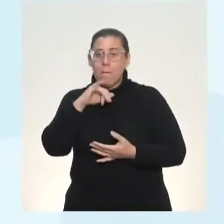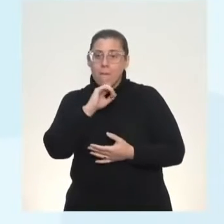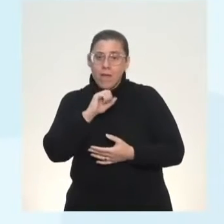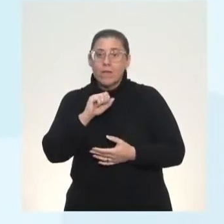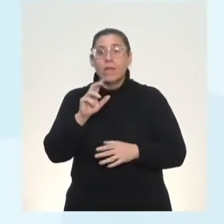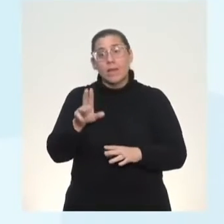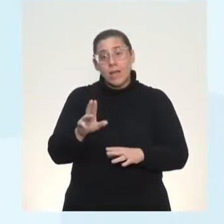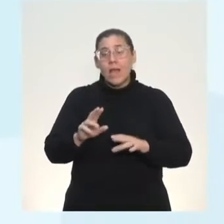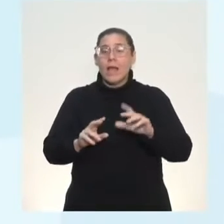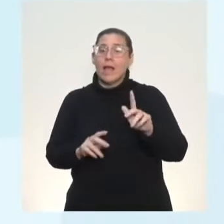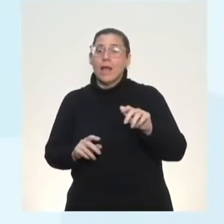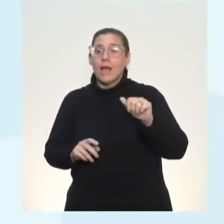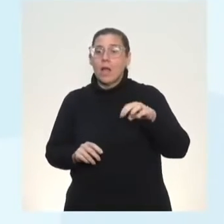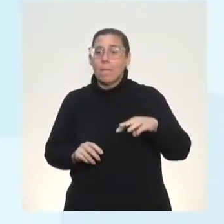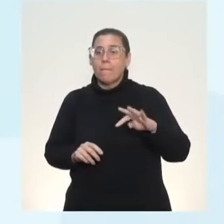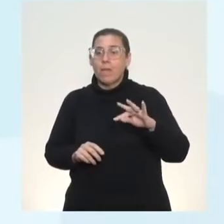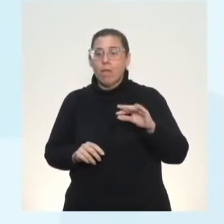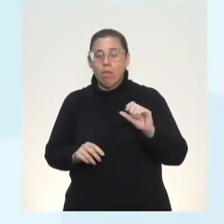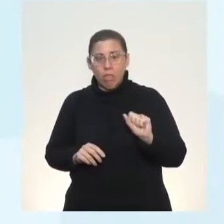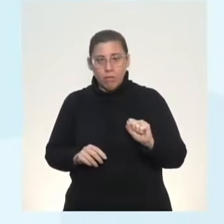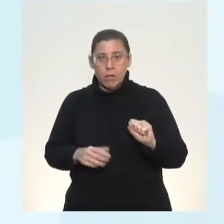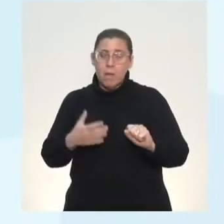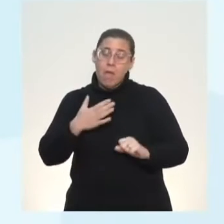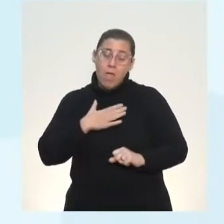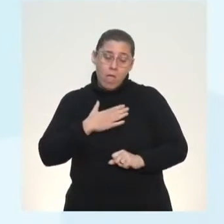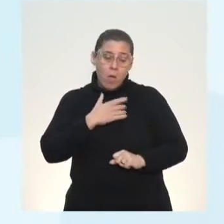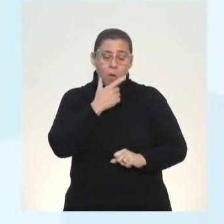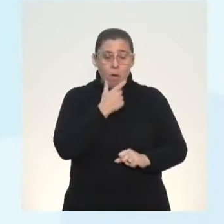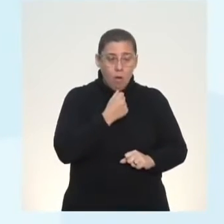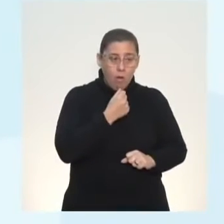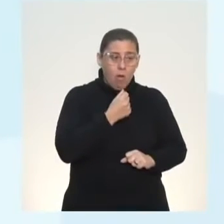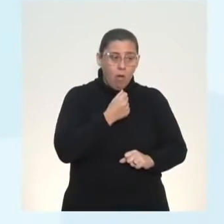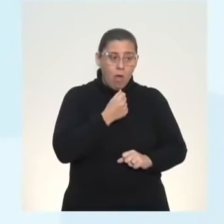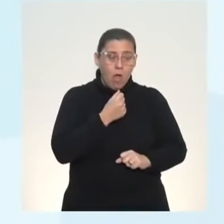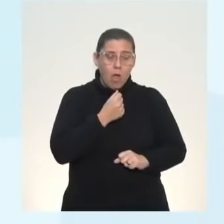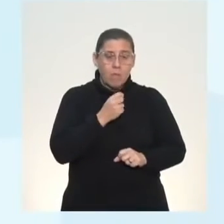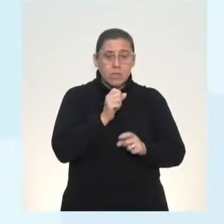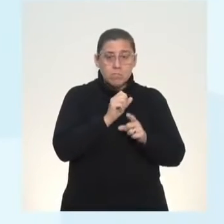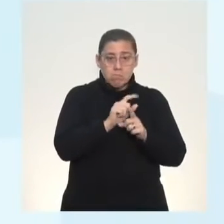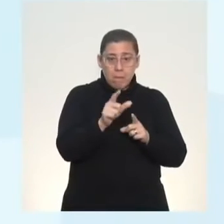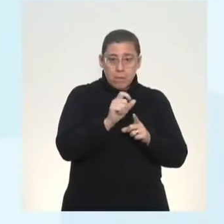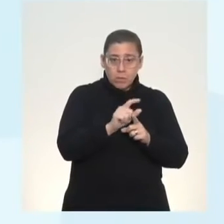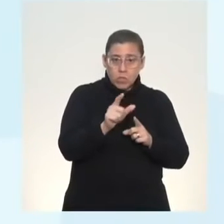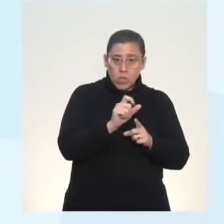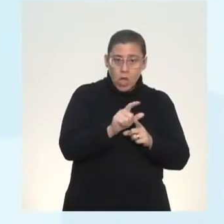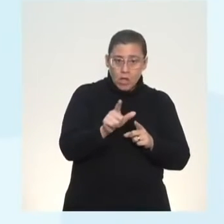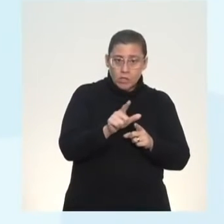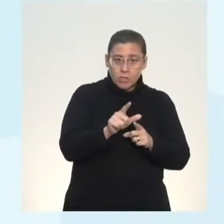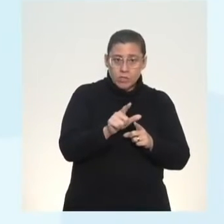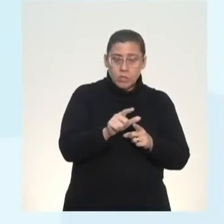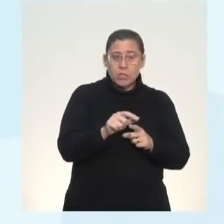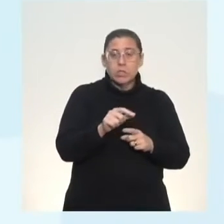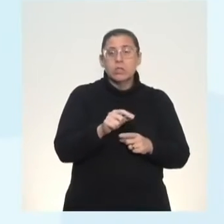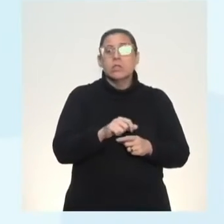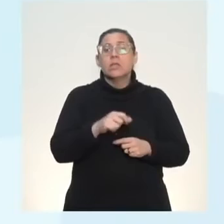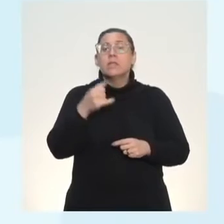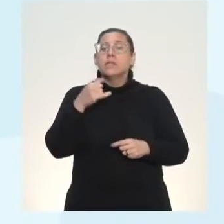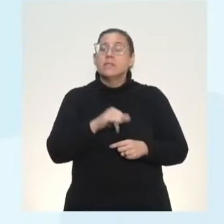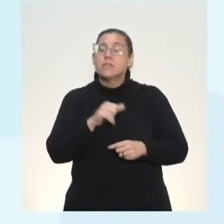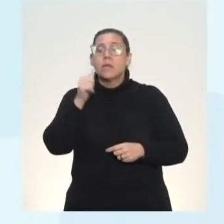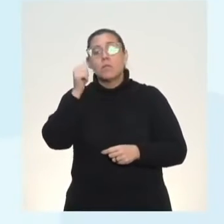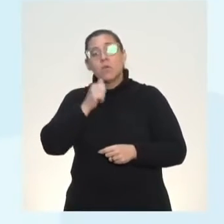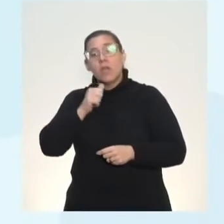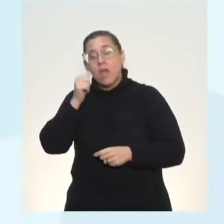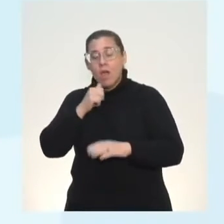gametas. No meu caso, que sou homem, seria o espermatozoide. Se fosse uma mulher, seria um óvulo. Olha quanta variedade só uma célula minha